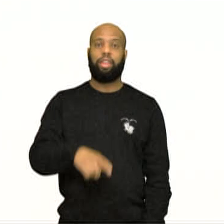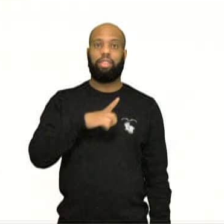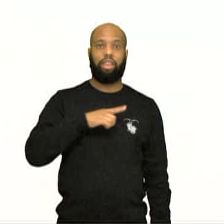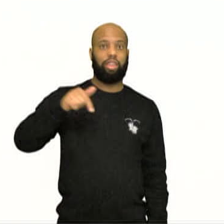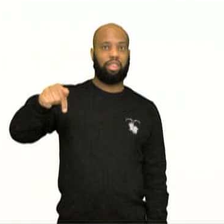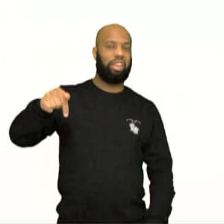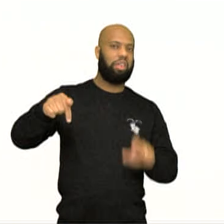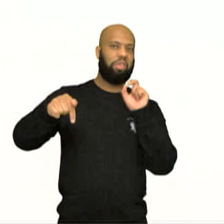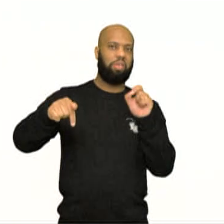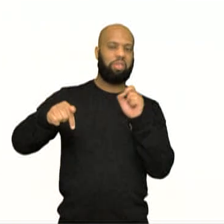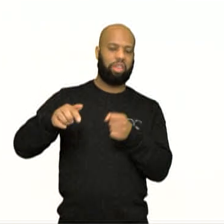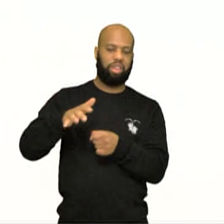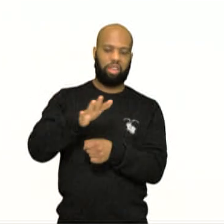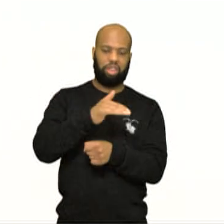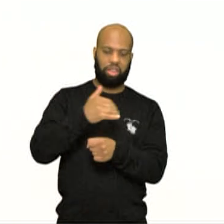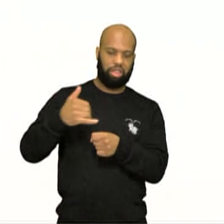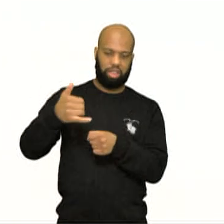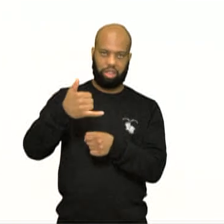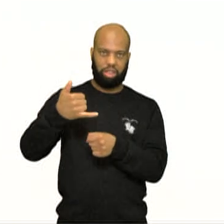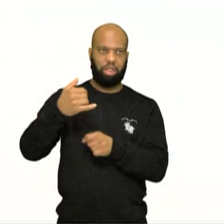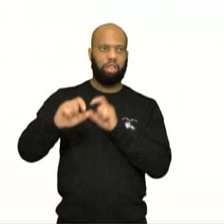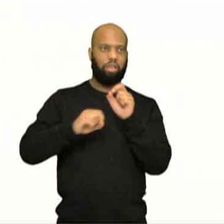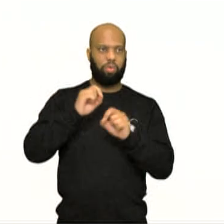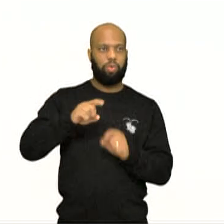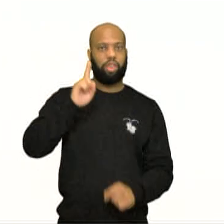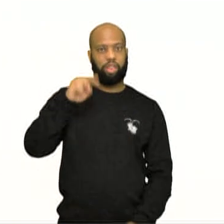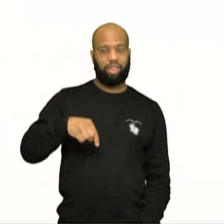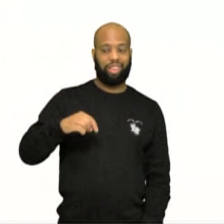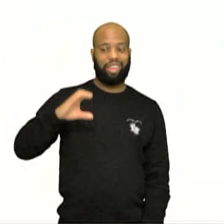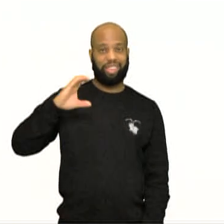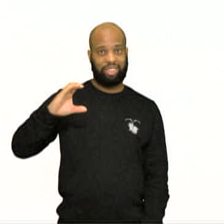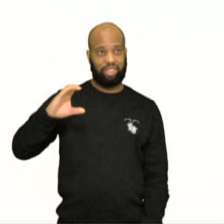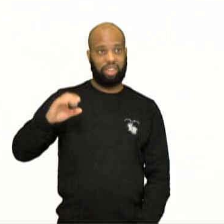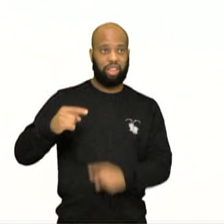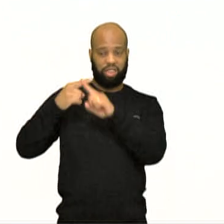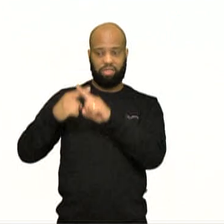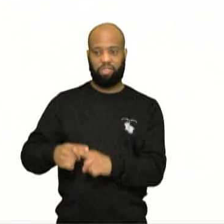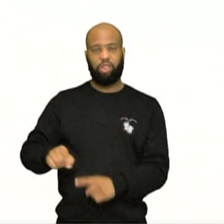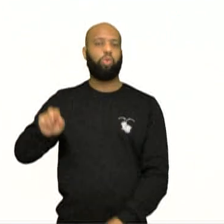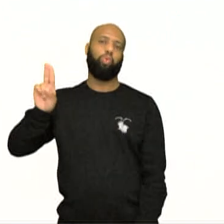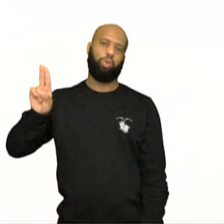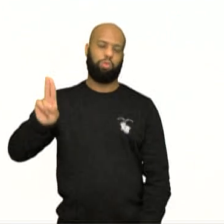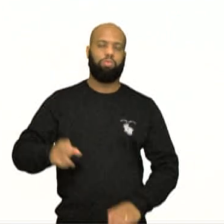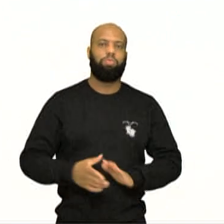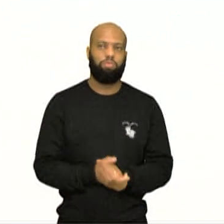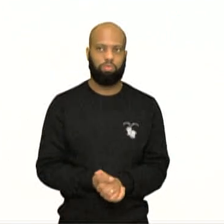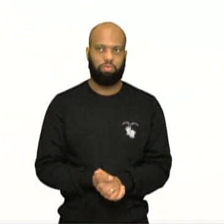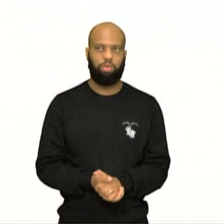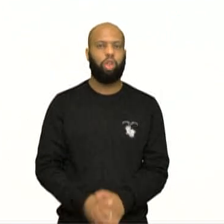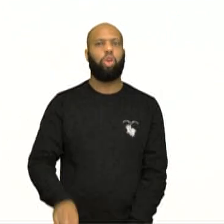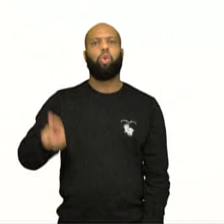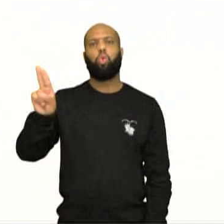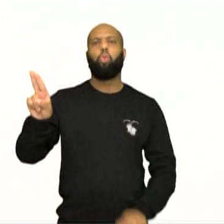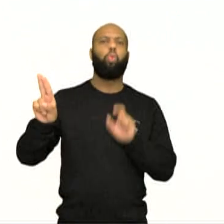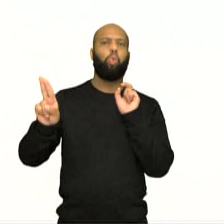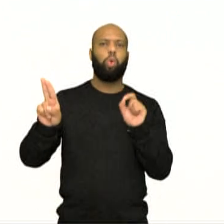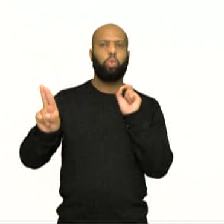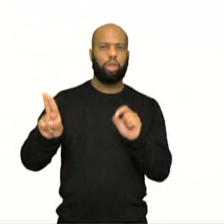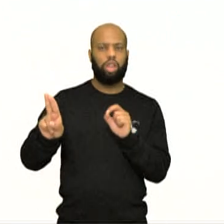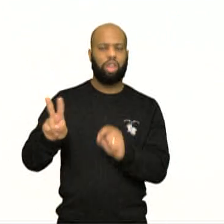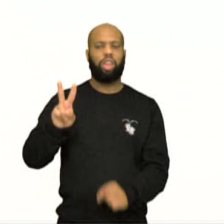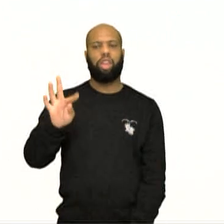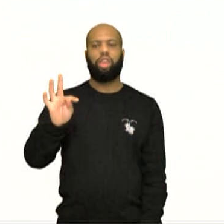elétrica carregada no capacitor é o valor da sua capacitância vezes a tensão que ele vai